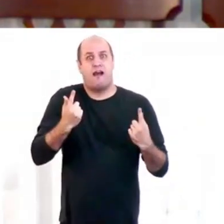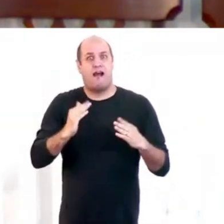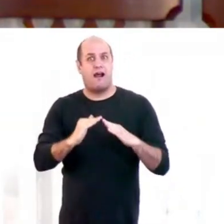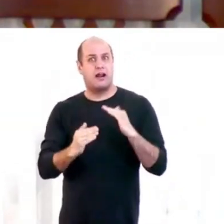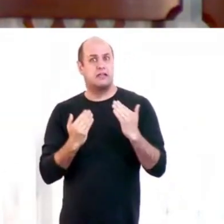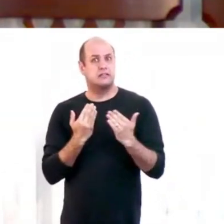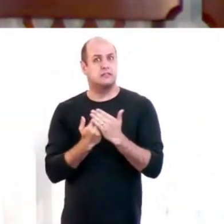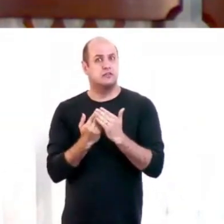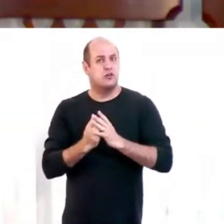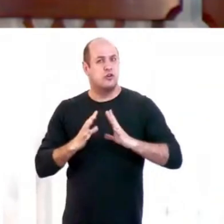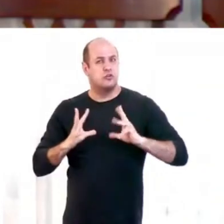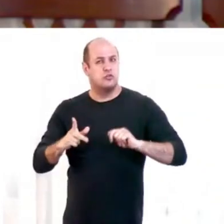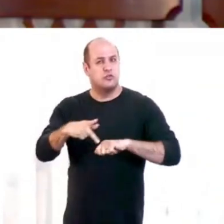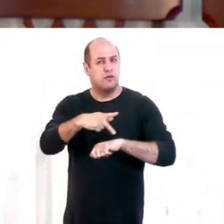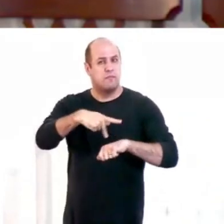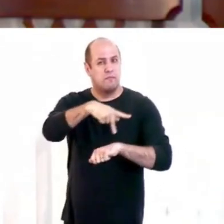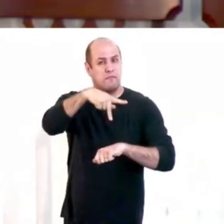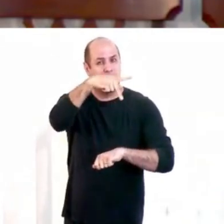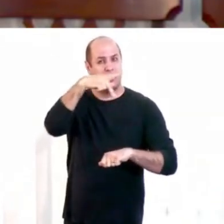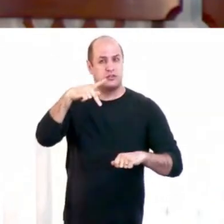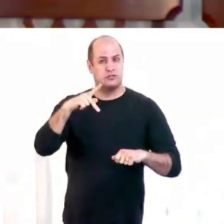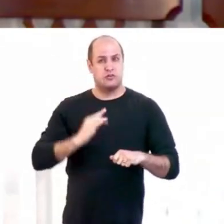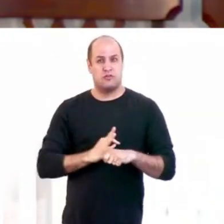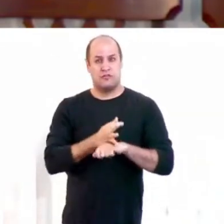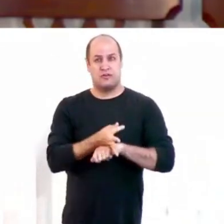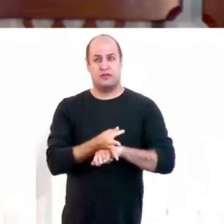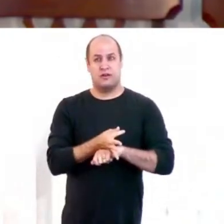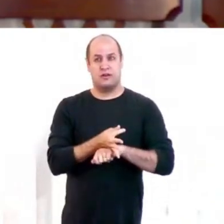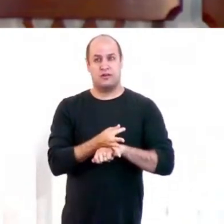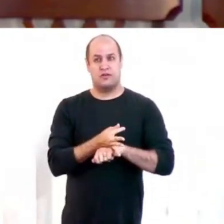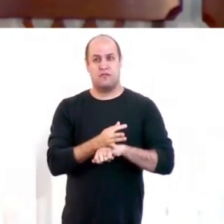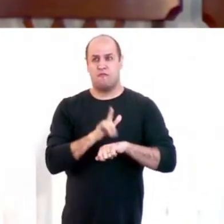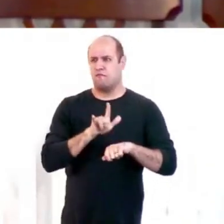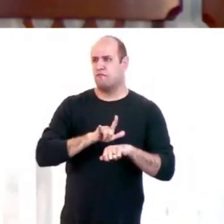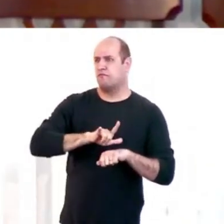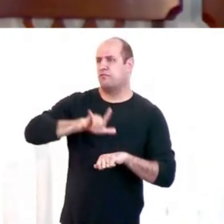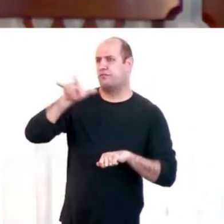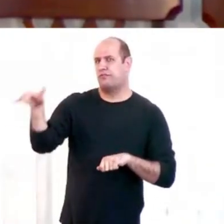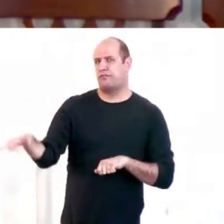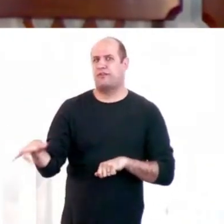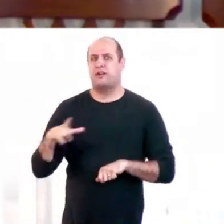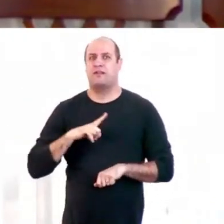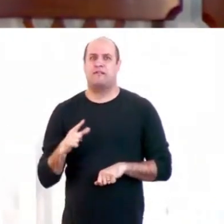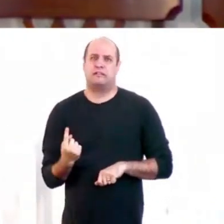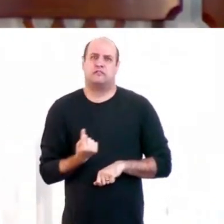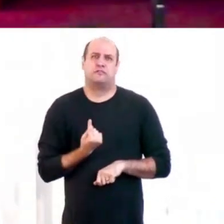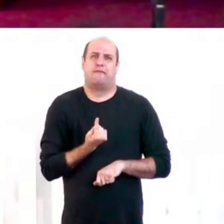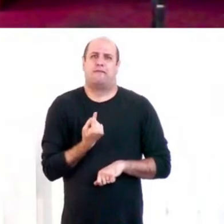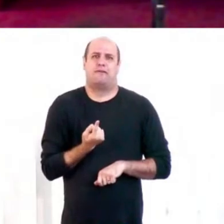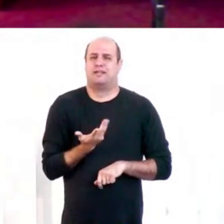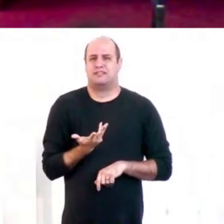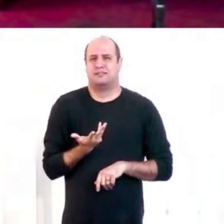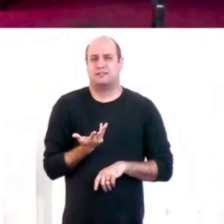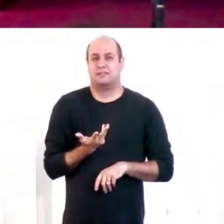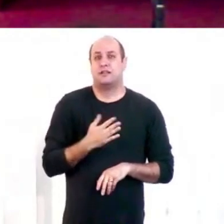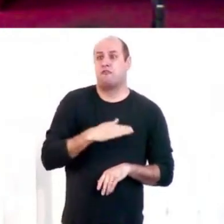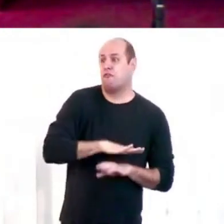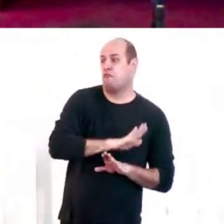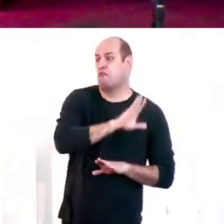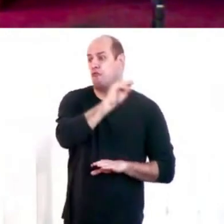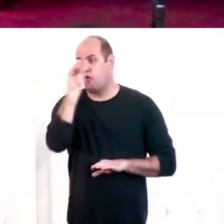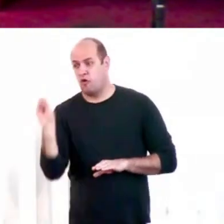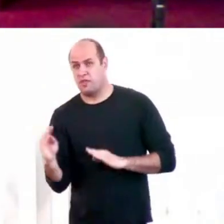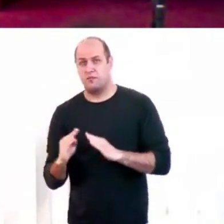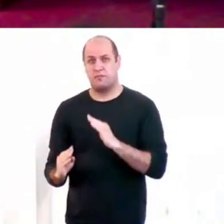escola na Páscoa aproveitou o feriado, viajou e ninguém foi ver ela. Ela voltou para a escola e Deus já tinha preparado